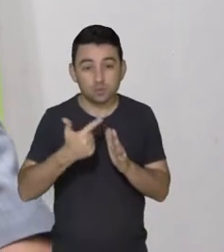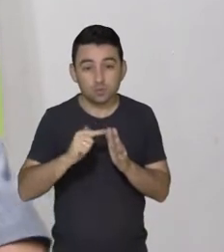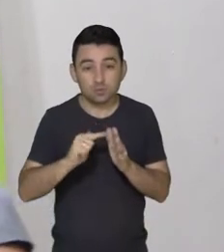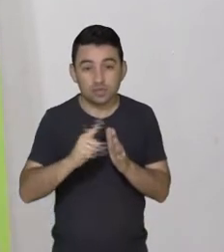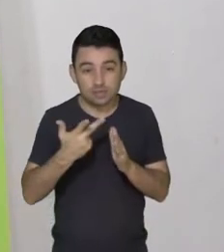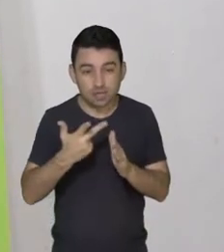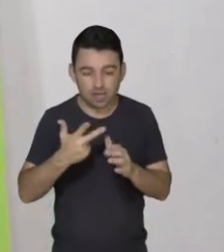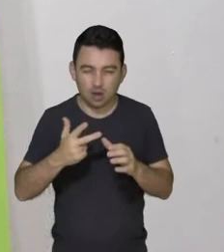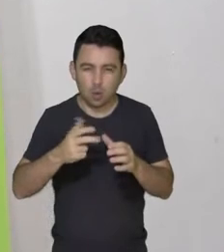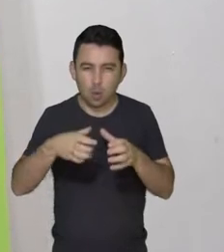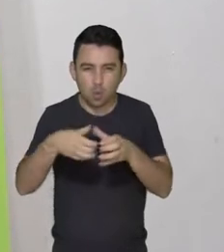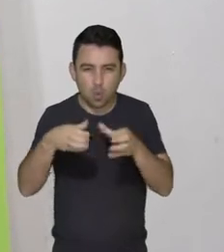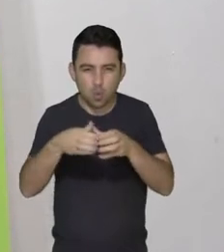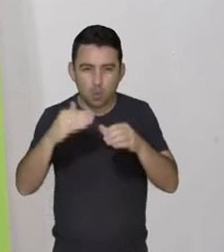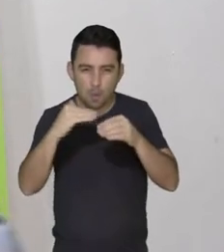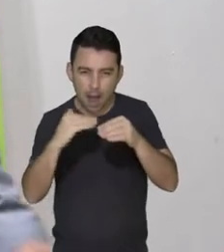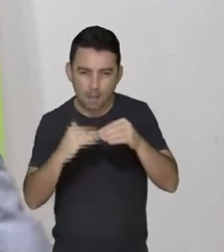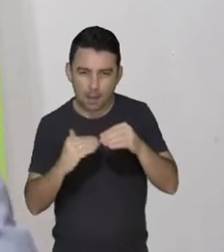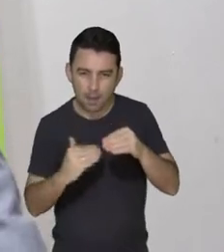Escalão dele